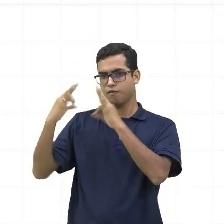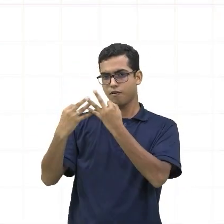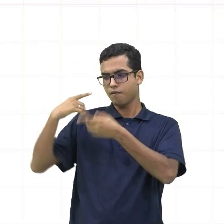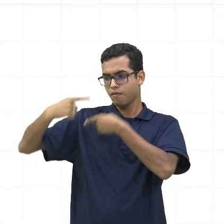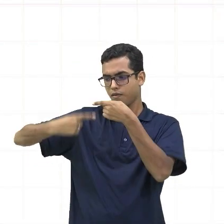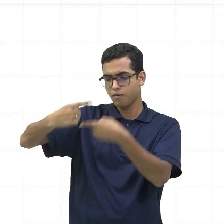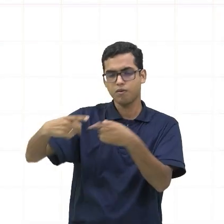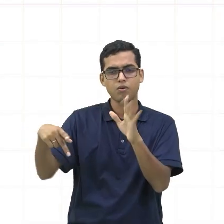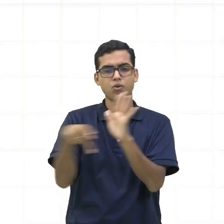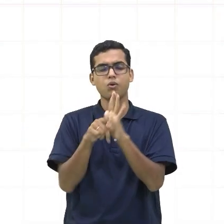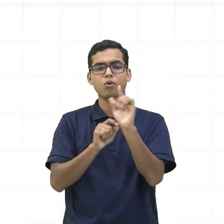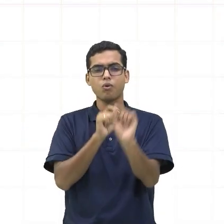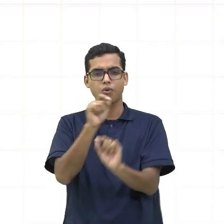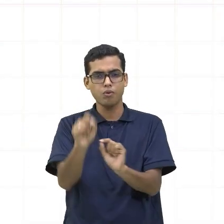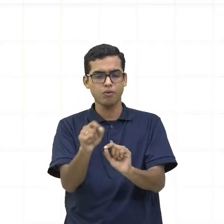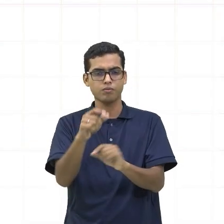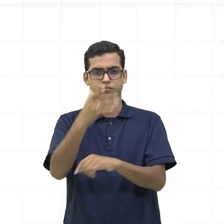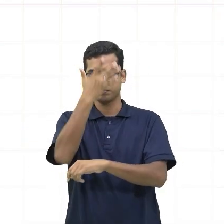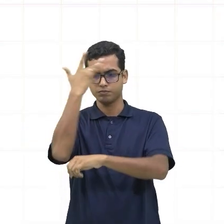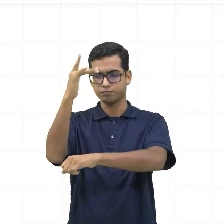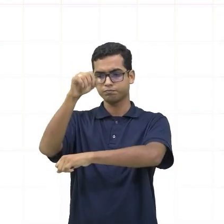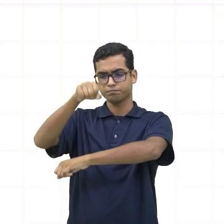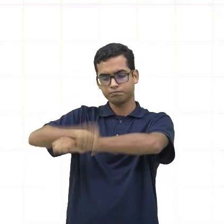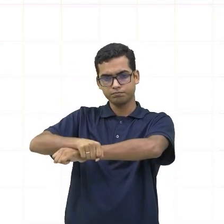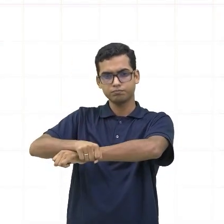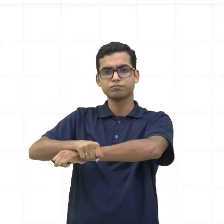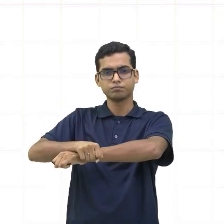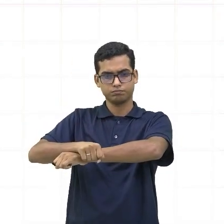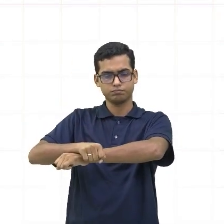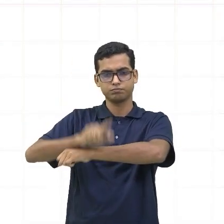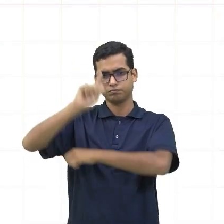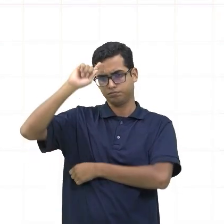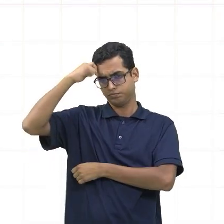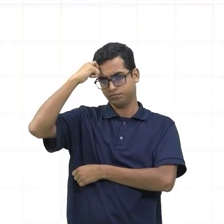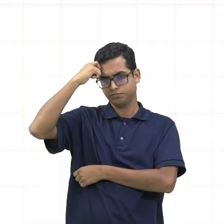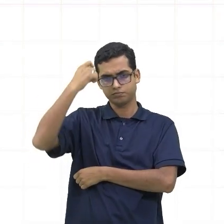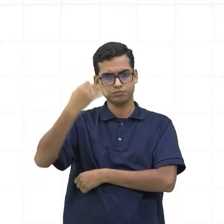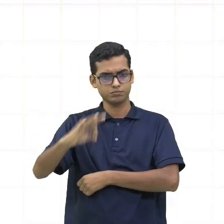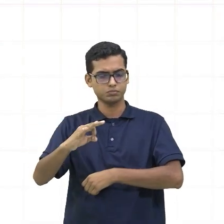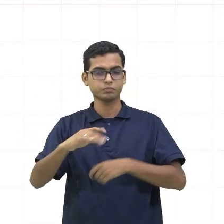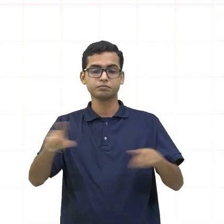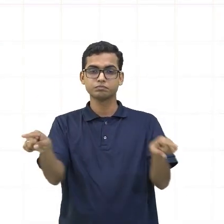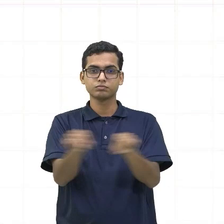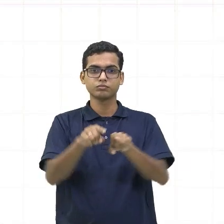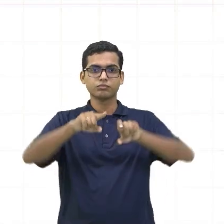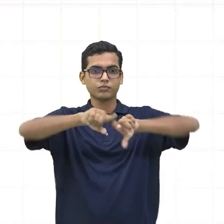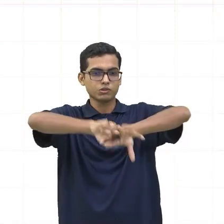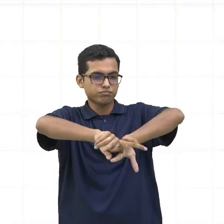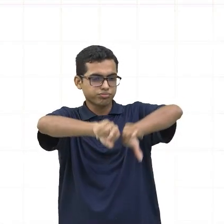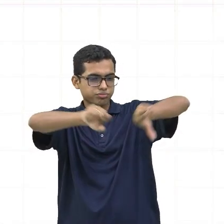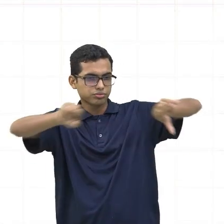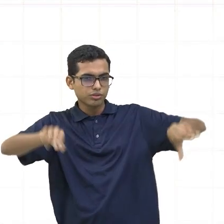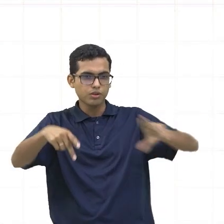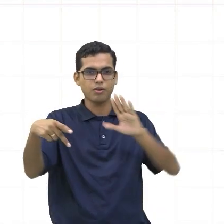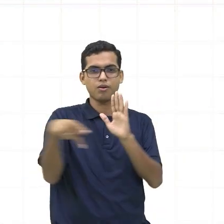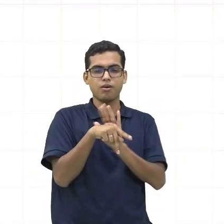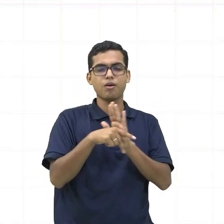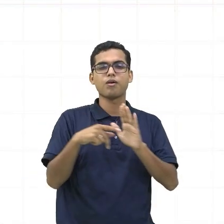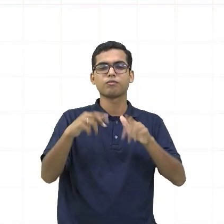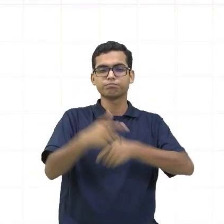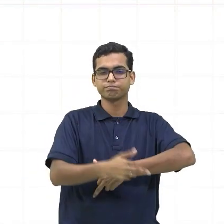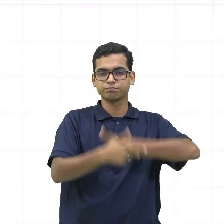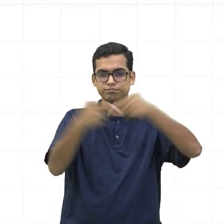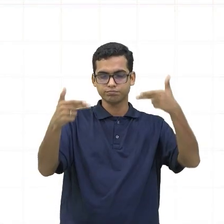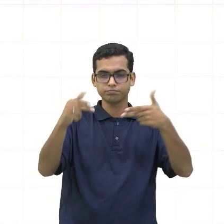são descendentes dos escravos africanos. E aí, toda essa diversidade étnica do Amazonas,